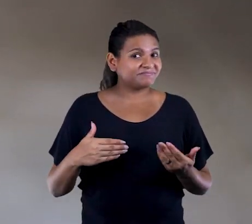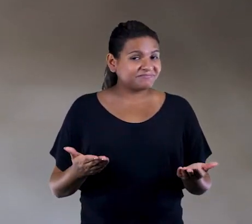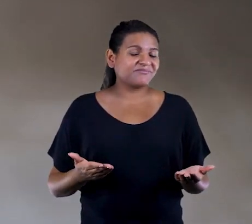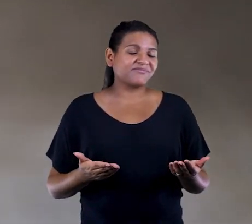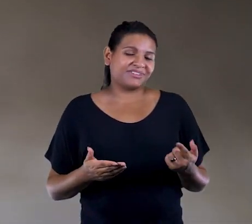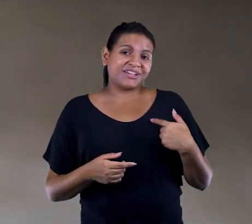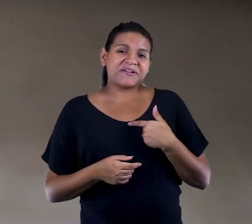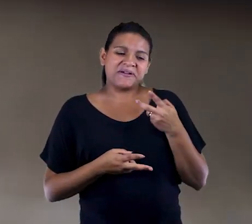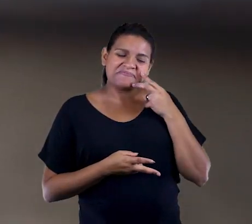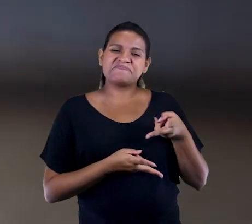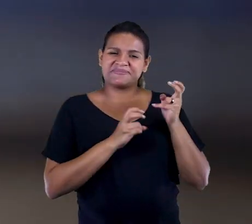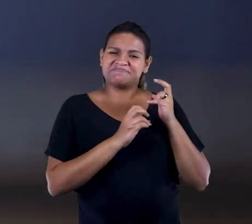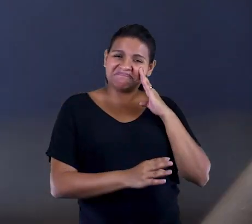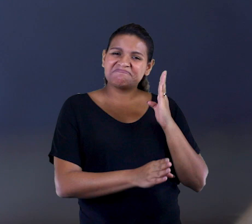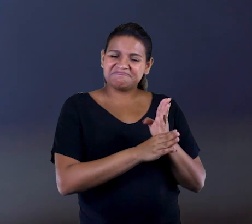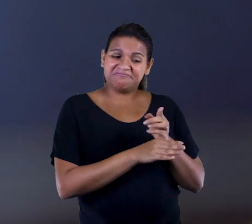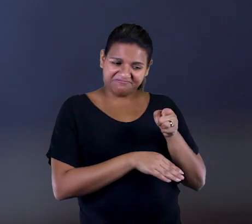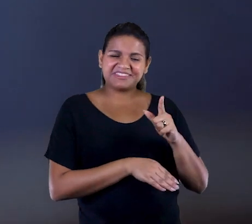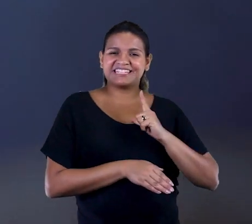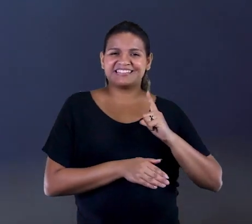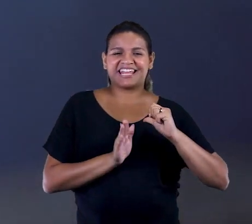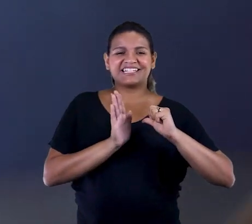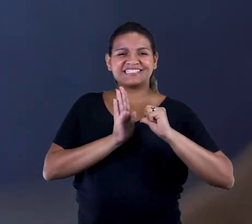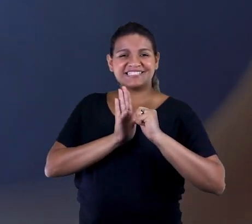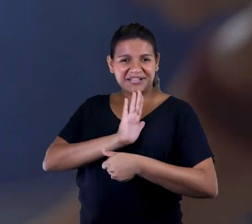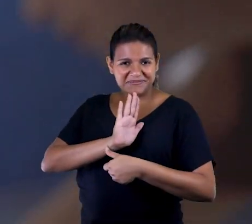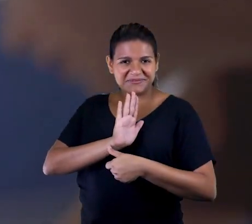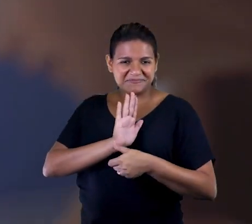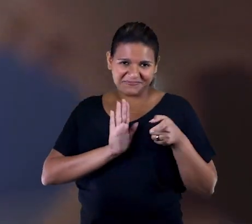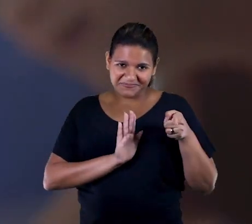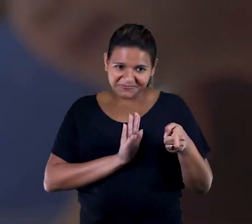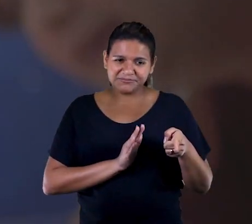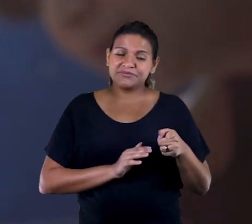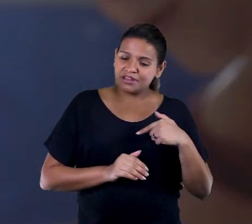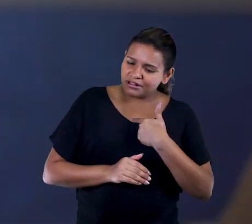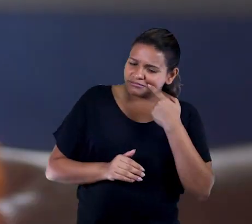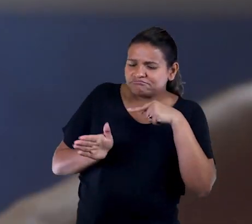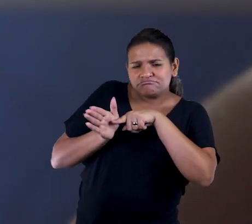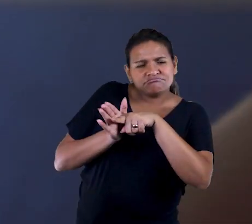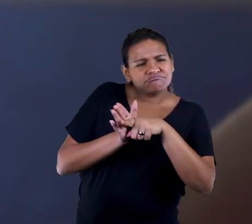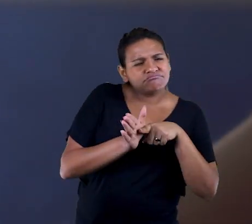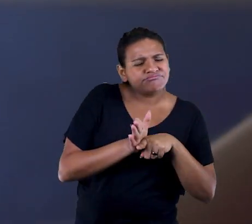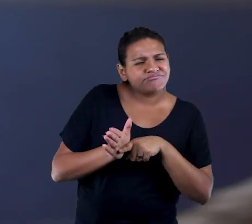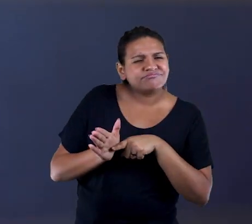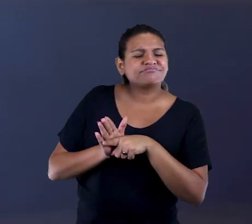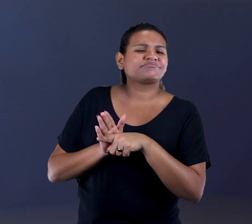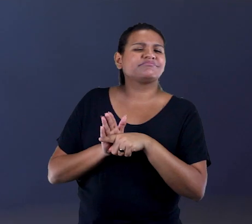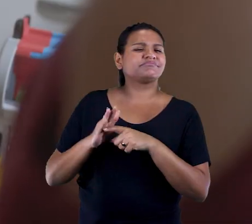Com a descoberta da síndrome de Down, nós acabamos pesquisando muitas coisas. Em